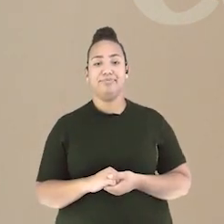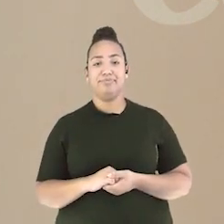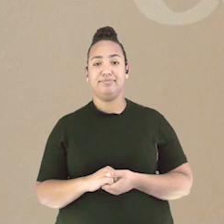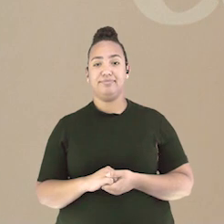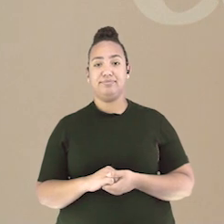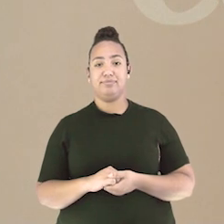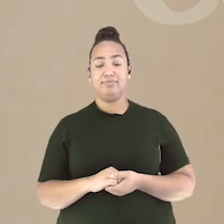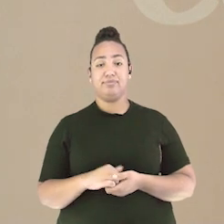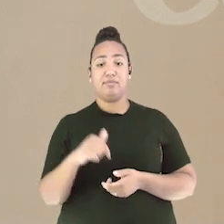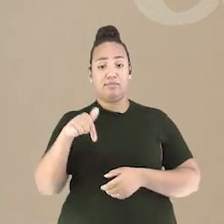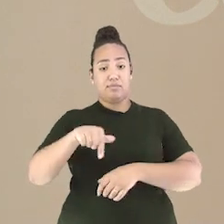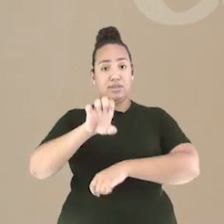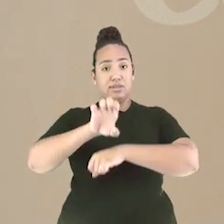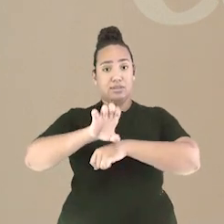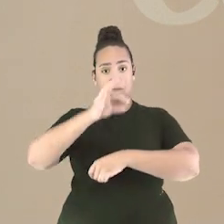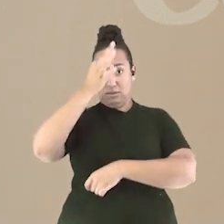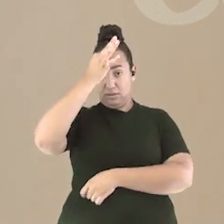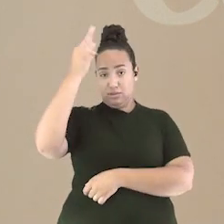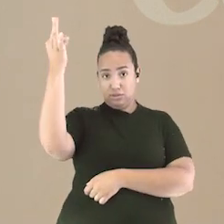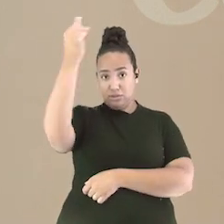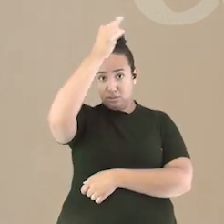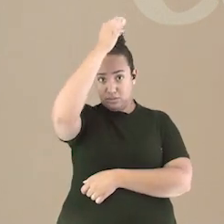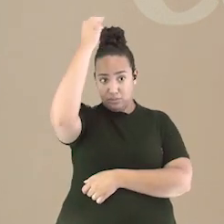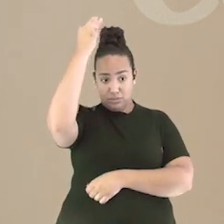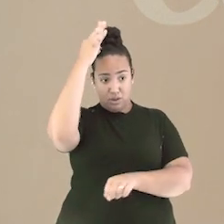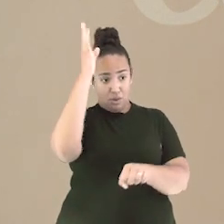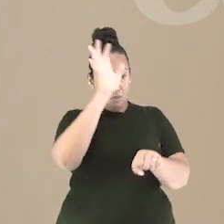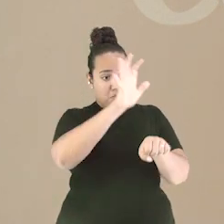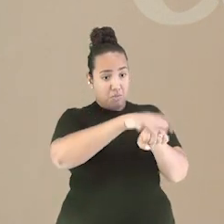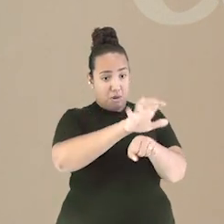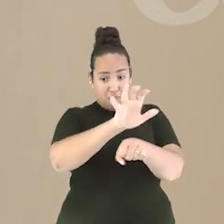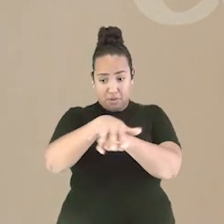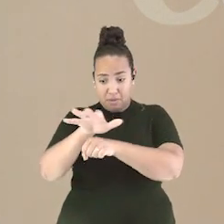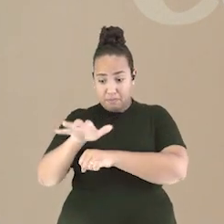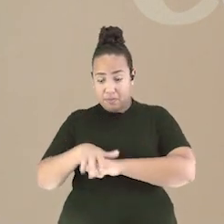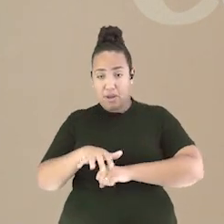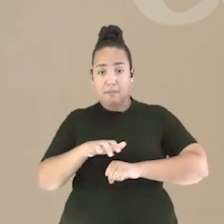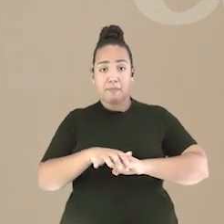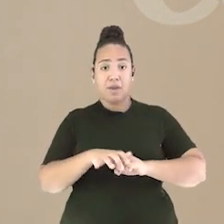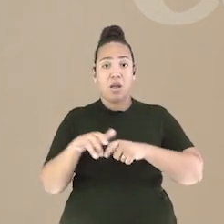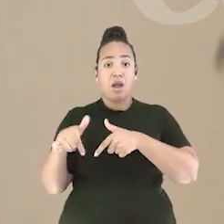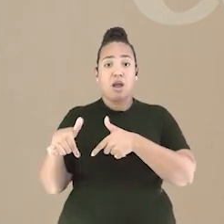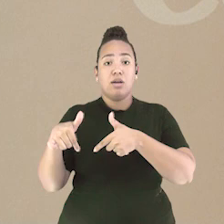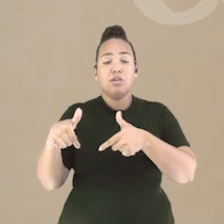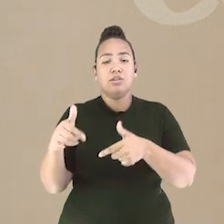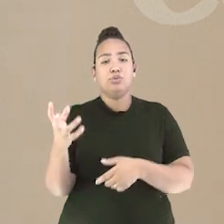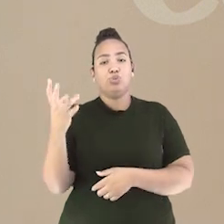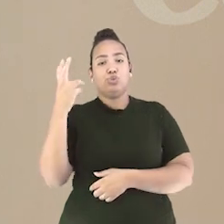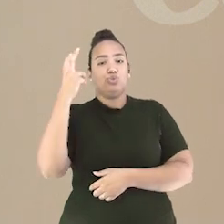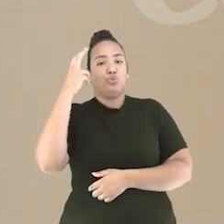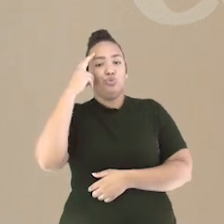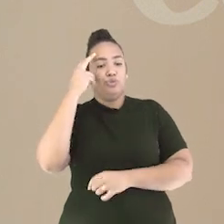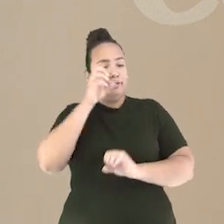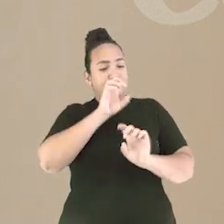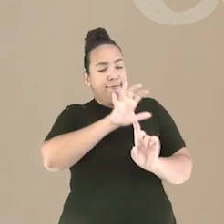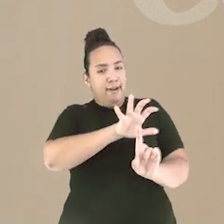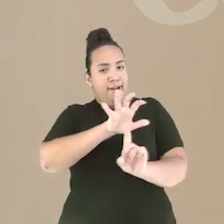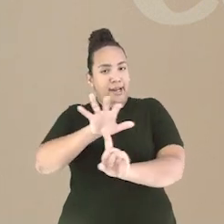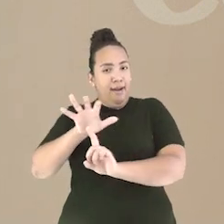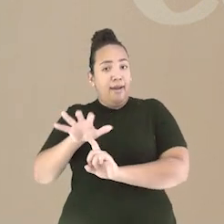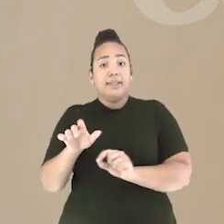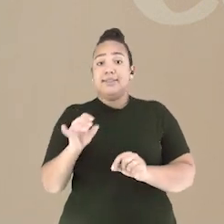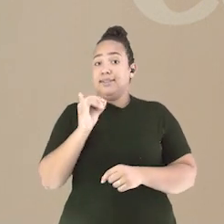Além de colonizar essas regiões do Espírito Santo, esses imigrantes vão agregar seus hábitos e cultura no dia a dia